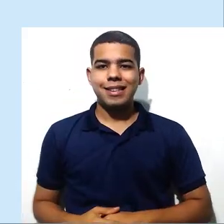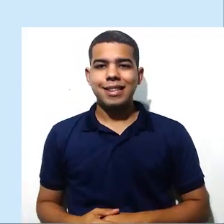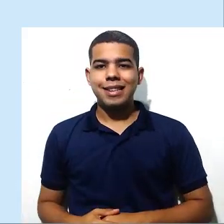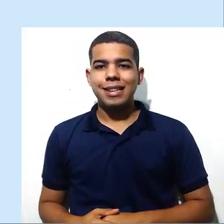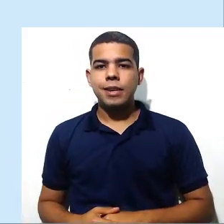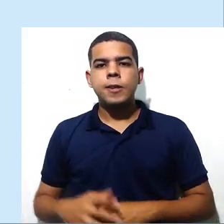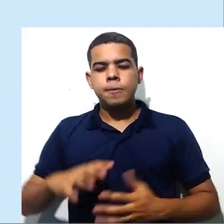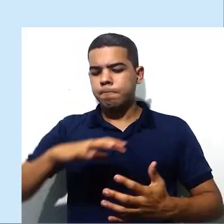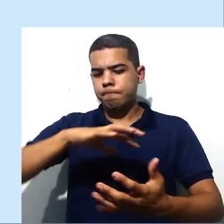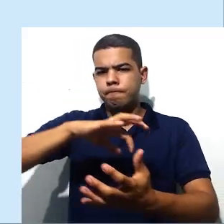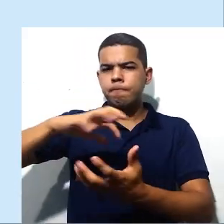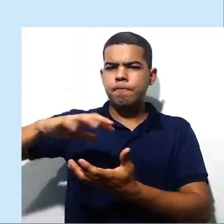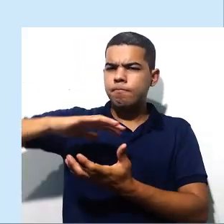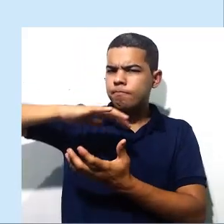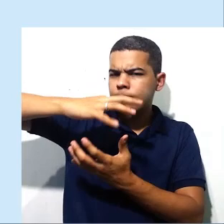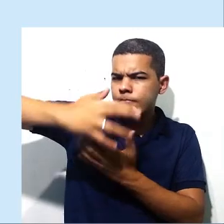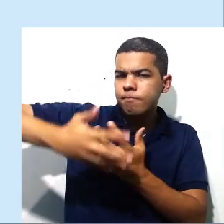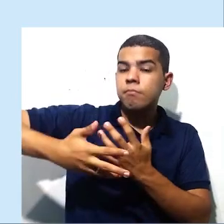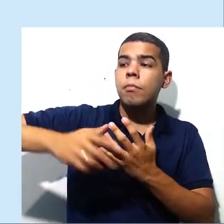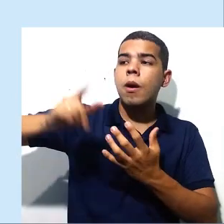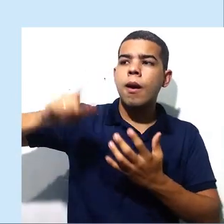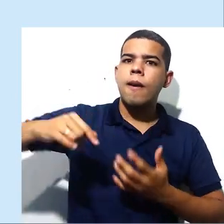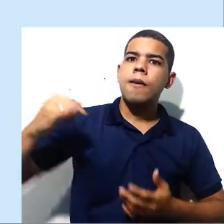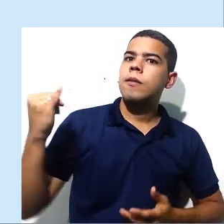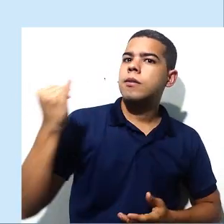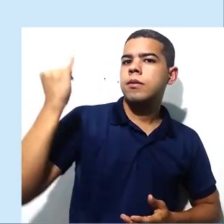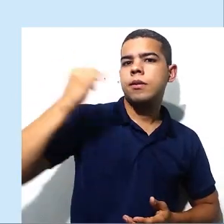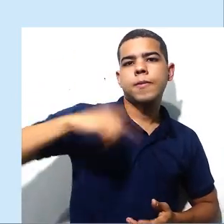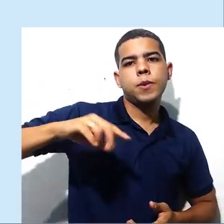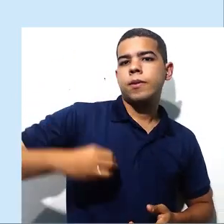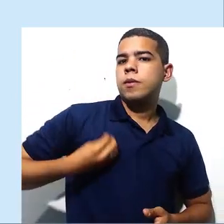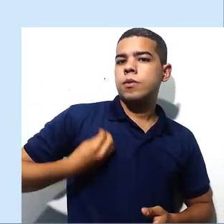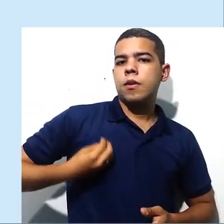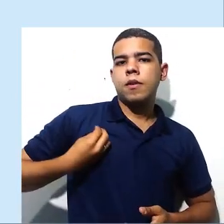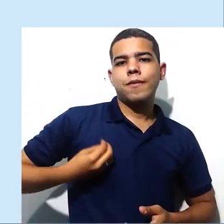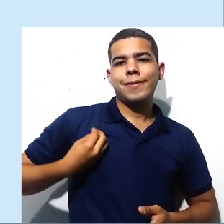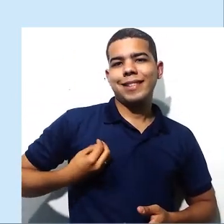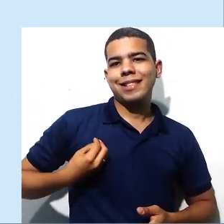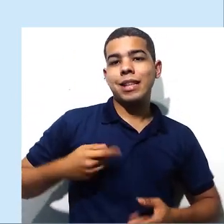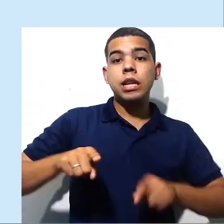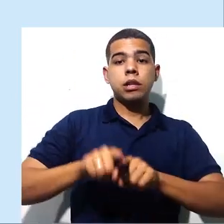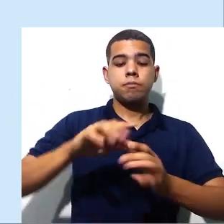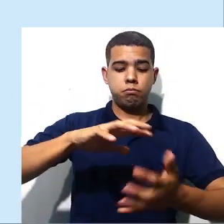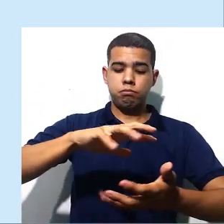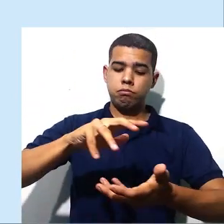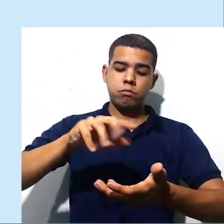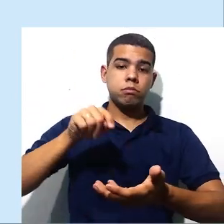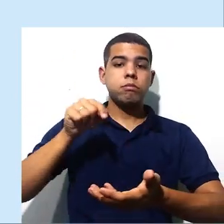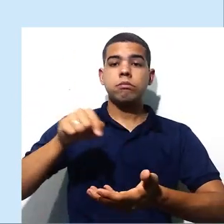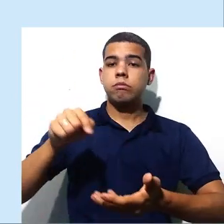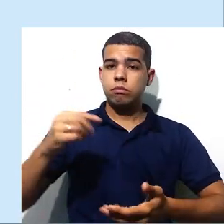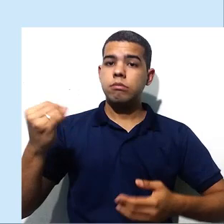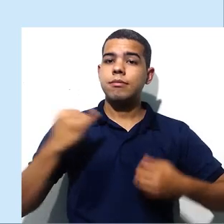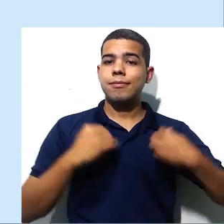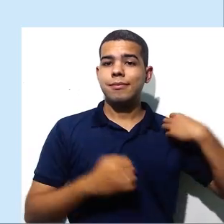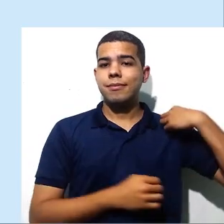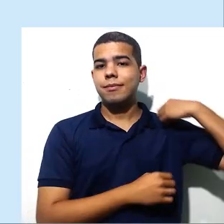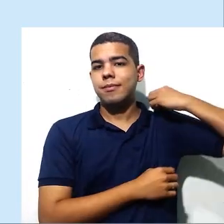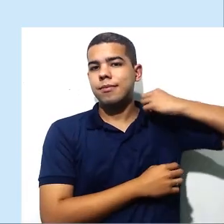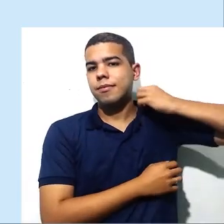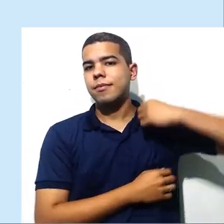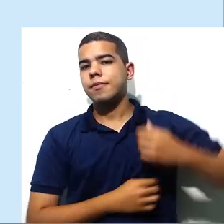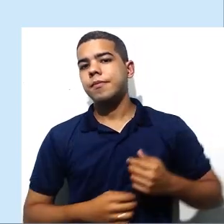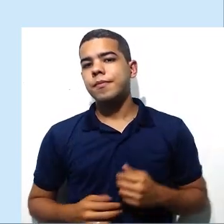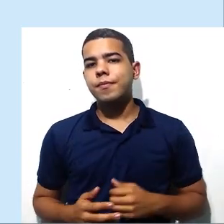extremamente importante para nós, seres vivos, e para o nosso planeta. Eu falei para